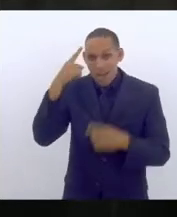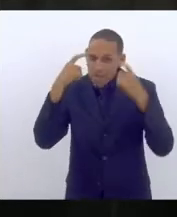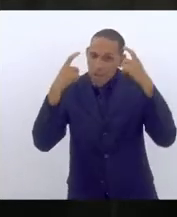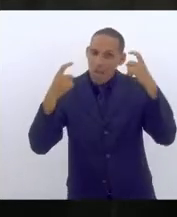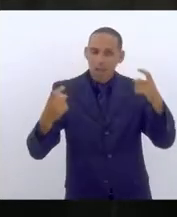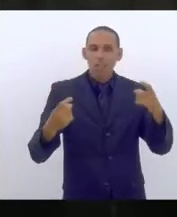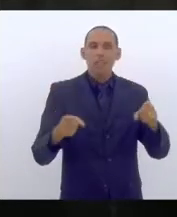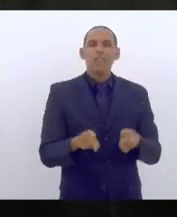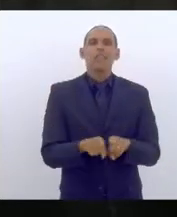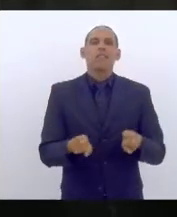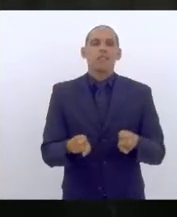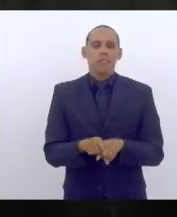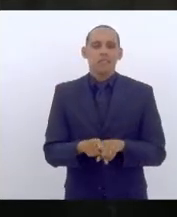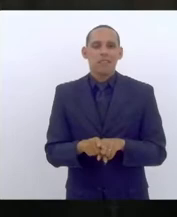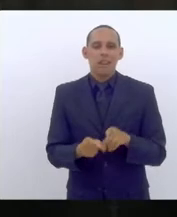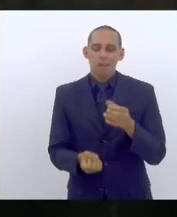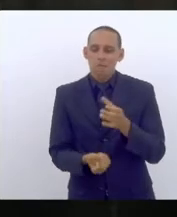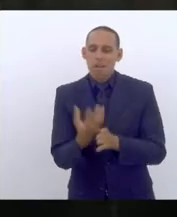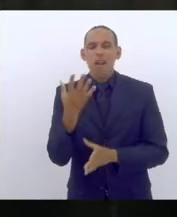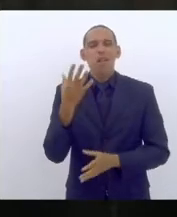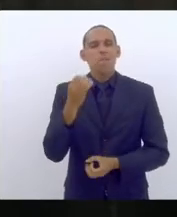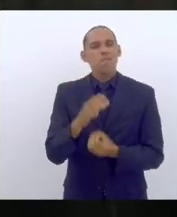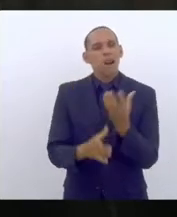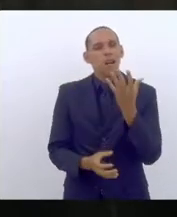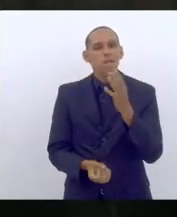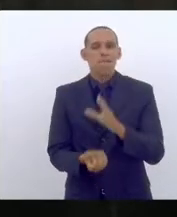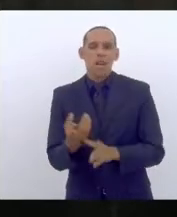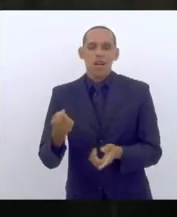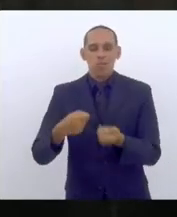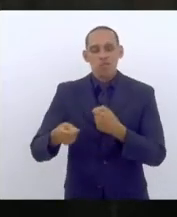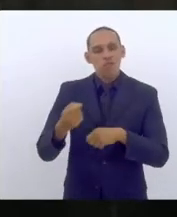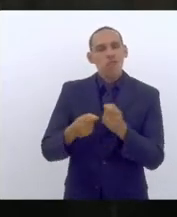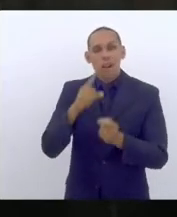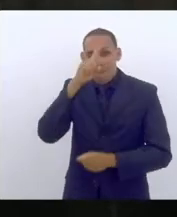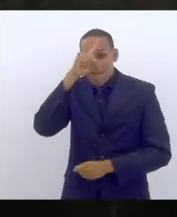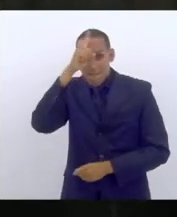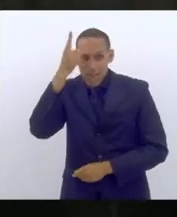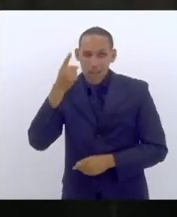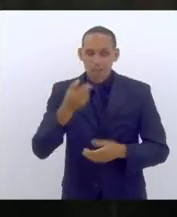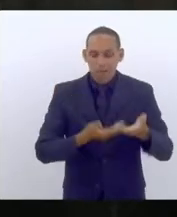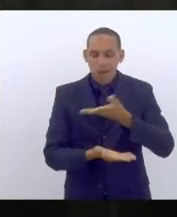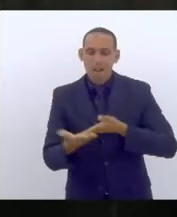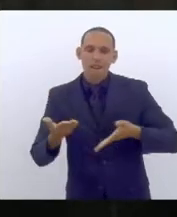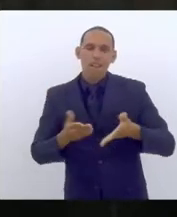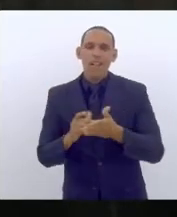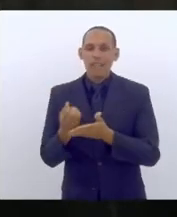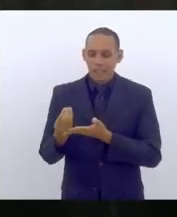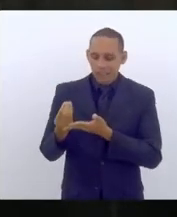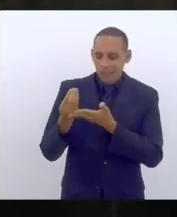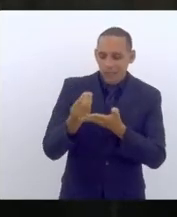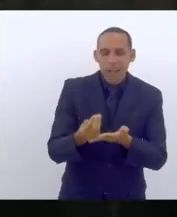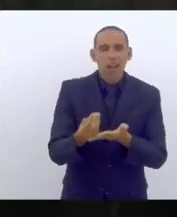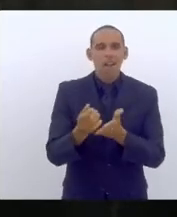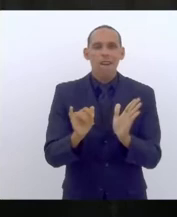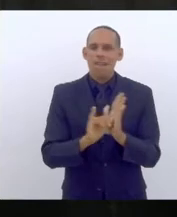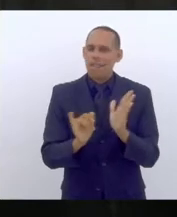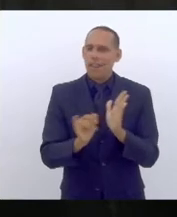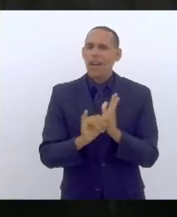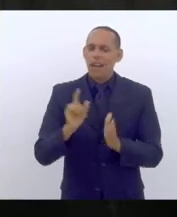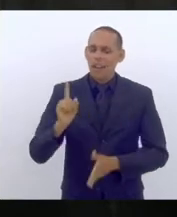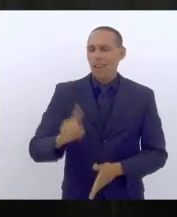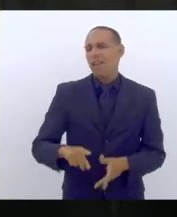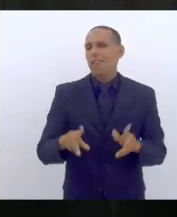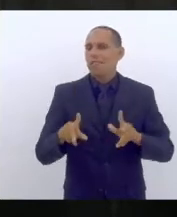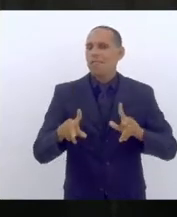da economia criativa e solidária dos territórios para nós trazer um edital para esse público foi também